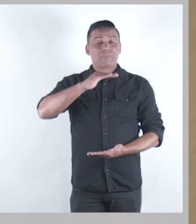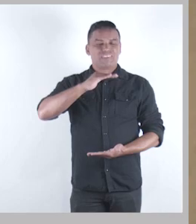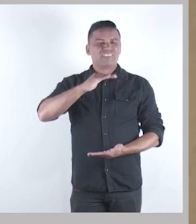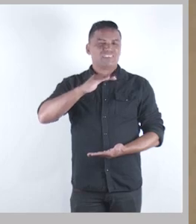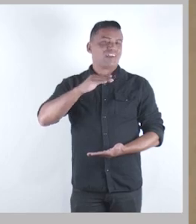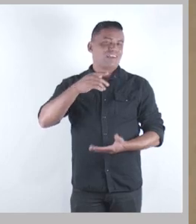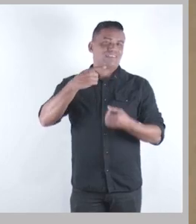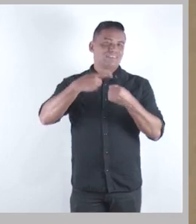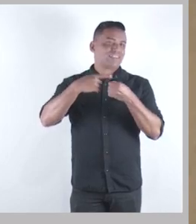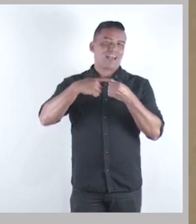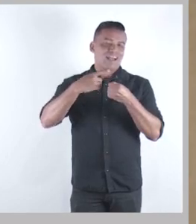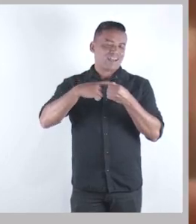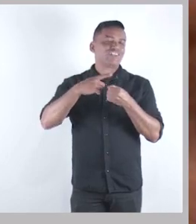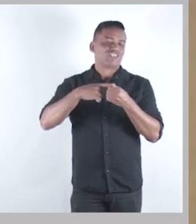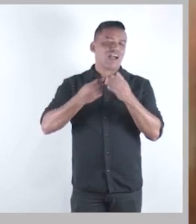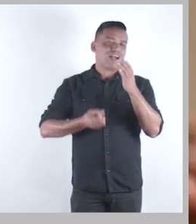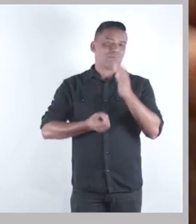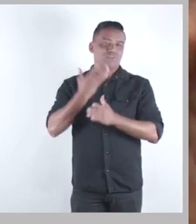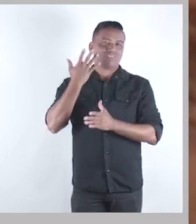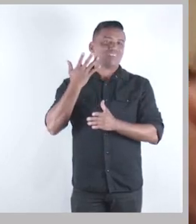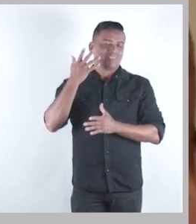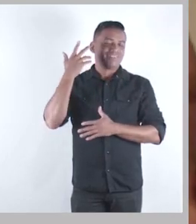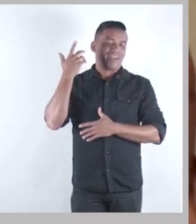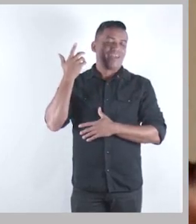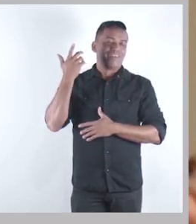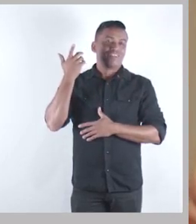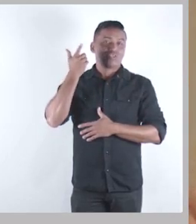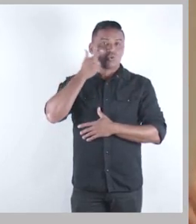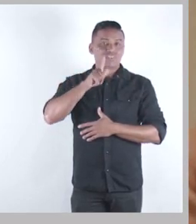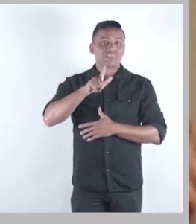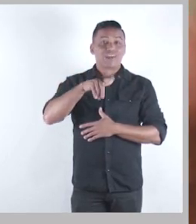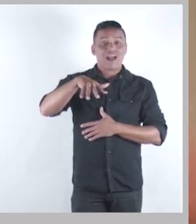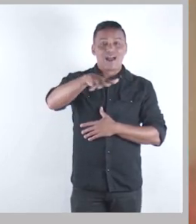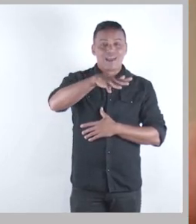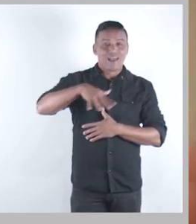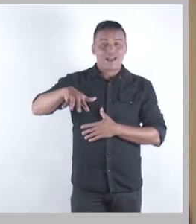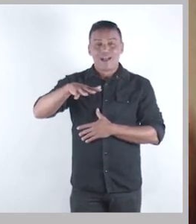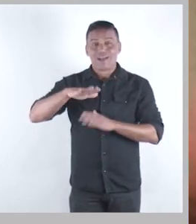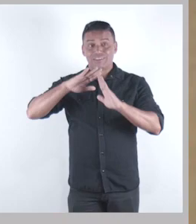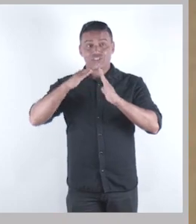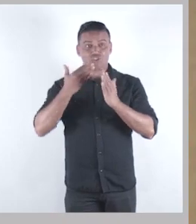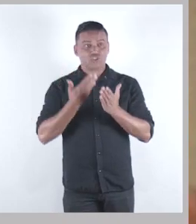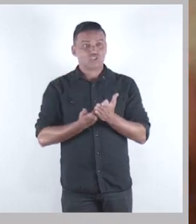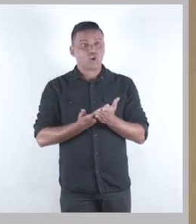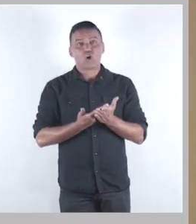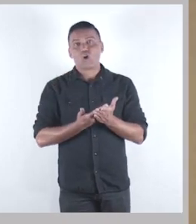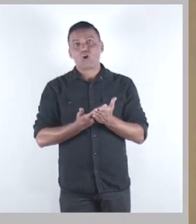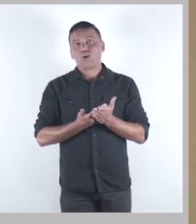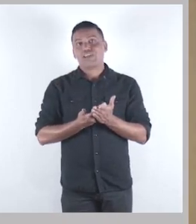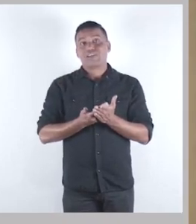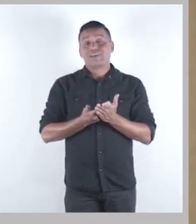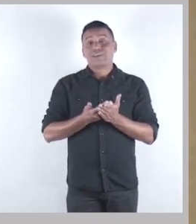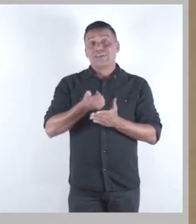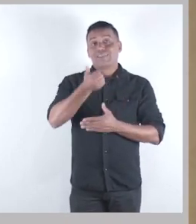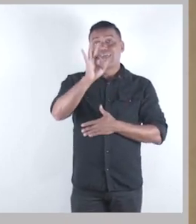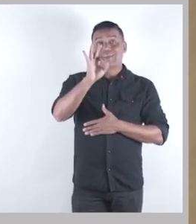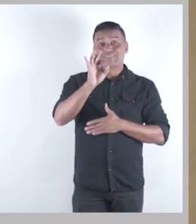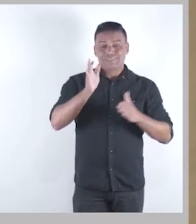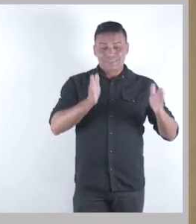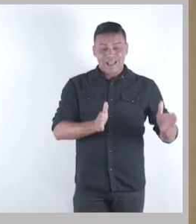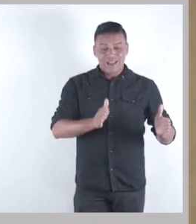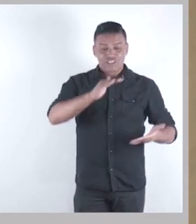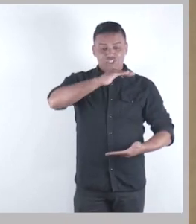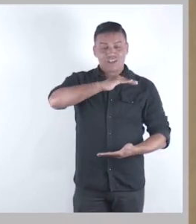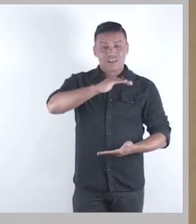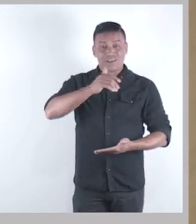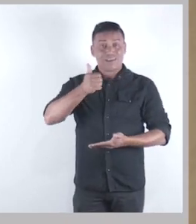Zambésia. Estamos a introduzir em outras áreas do país. Há uma escola que recebe, por exemplo, 10 caixas de livros.